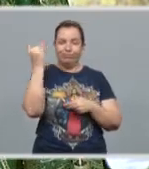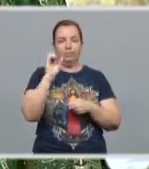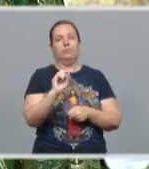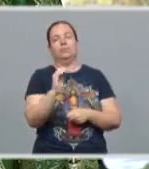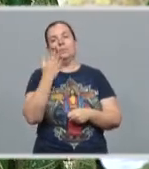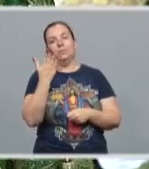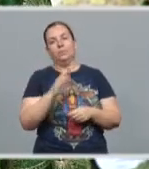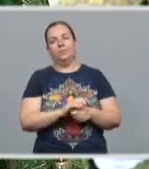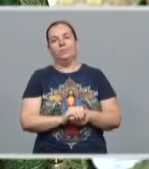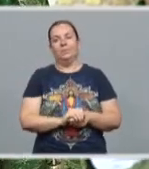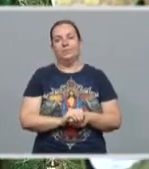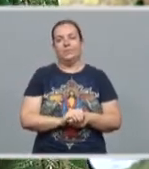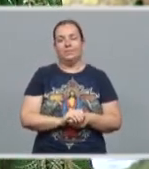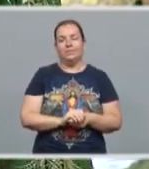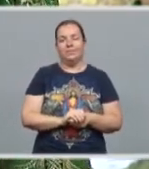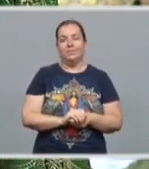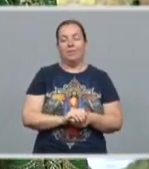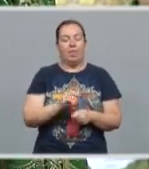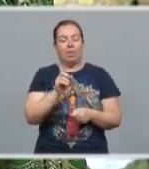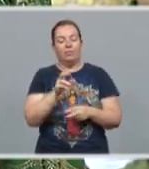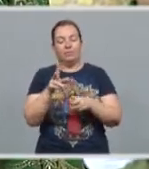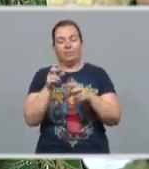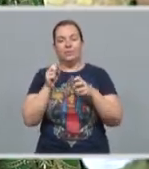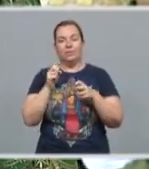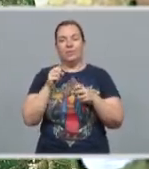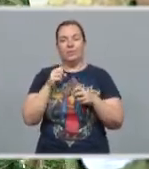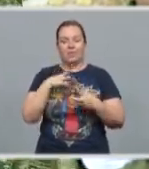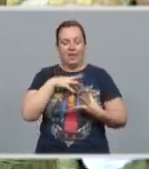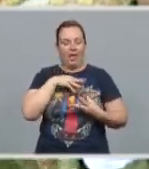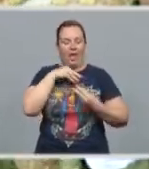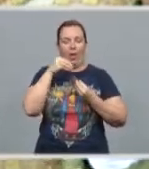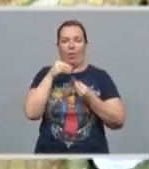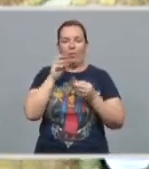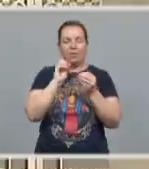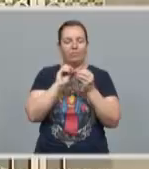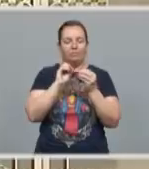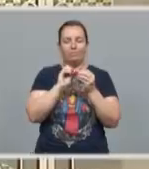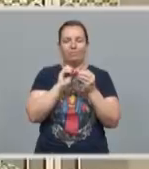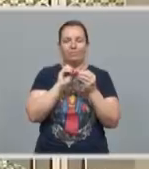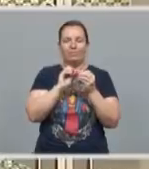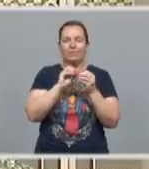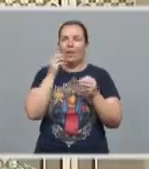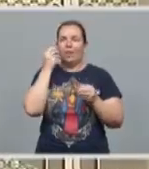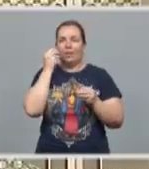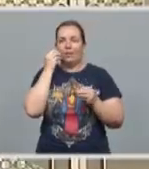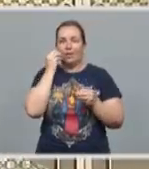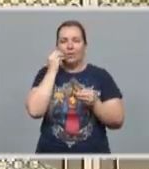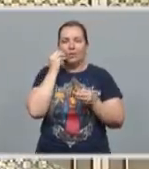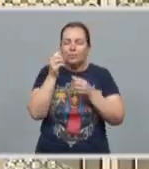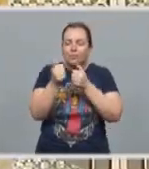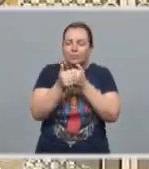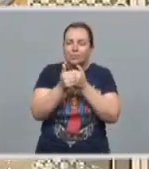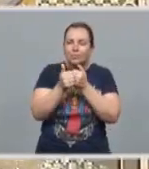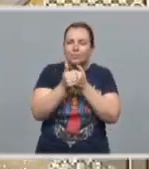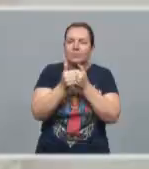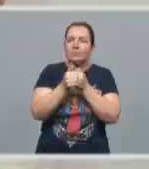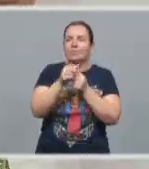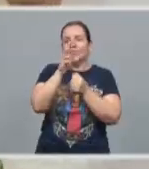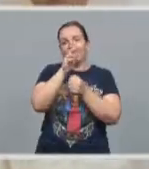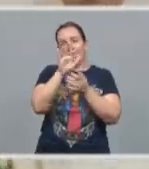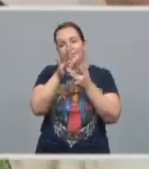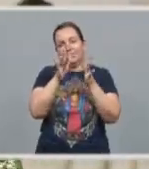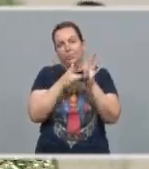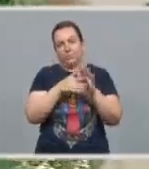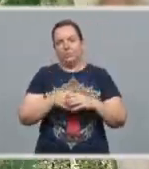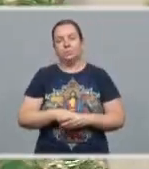não percebe os grandes movimentos da alma. Jesus está dizendo, através das suas atitudes, é isso que